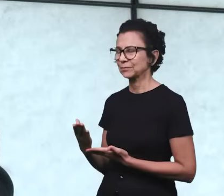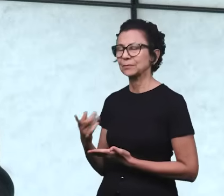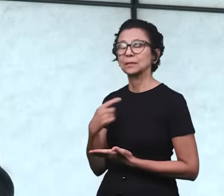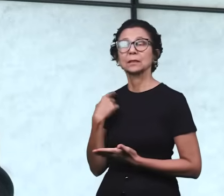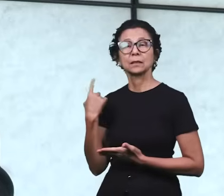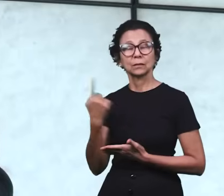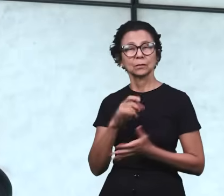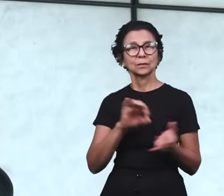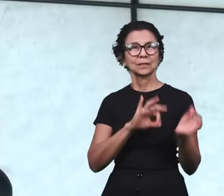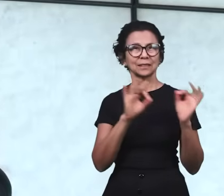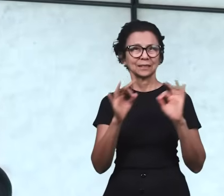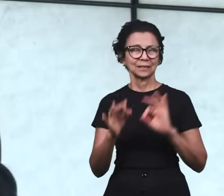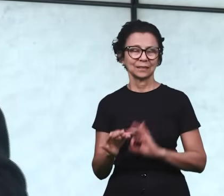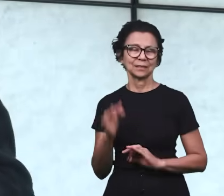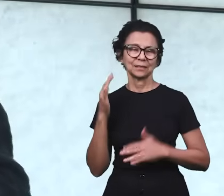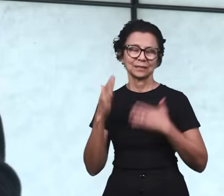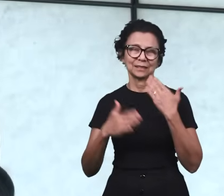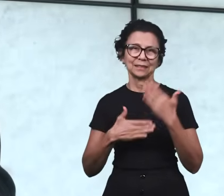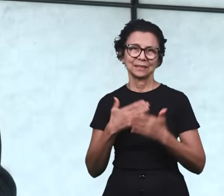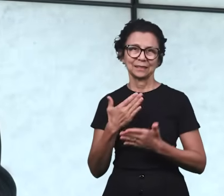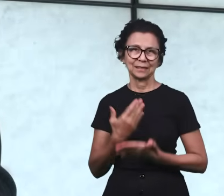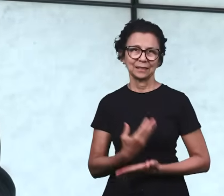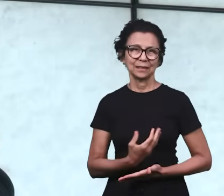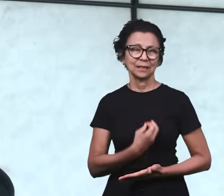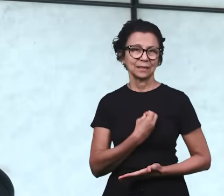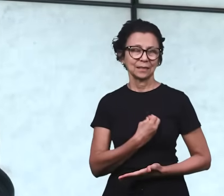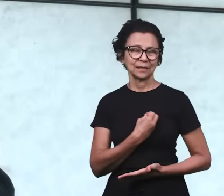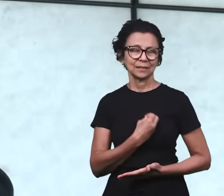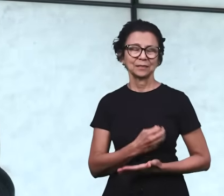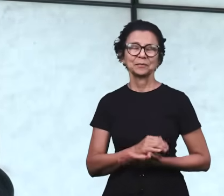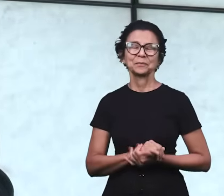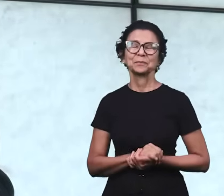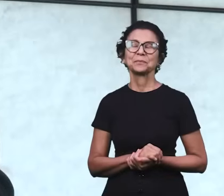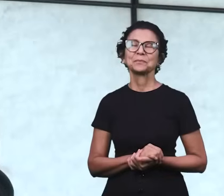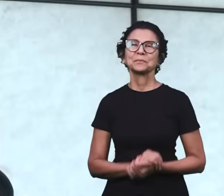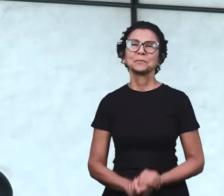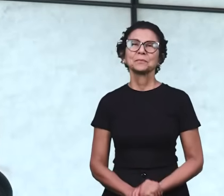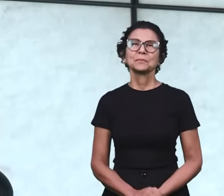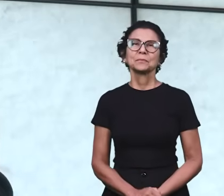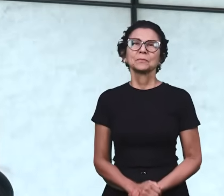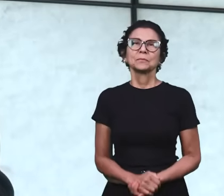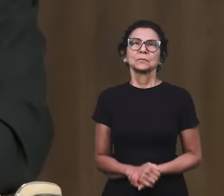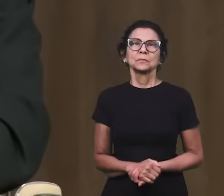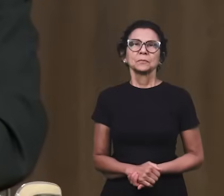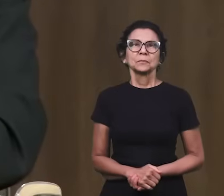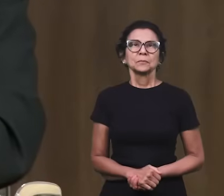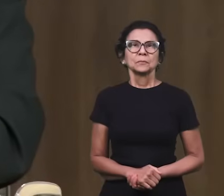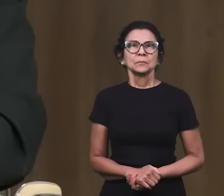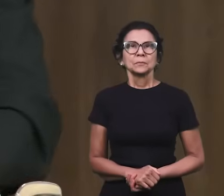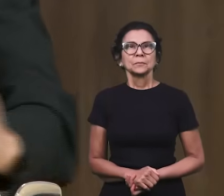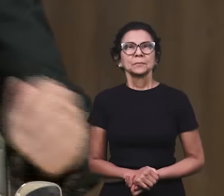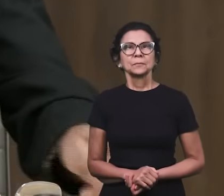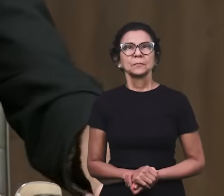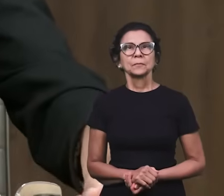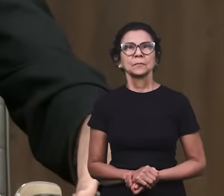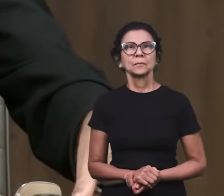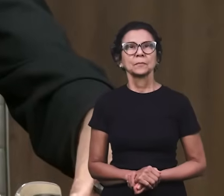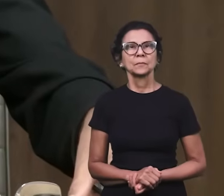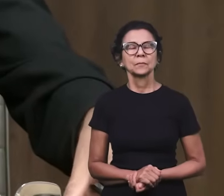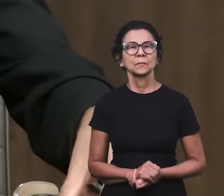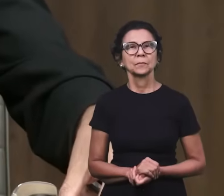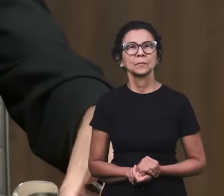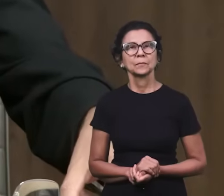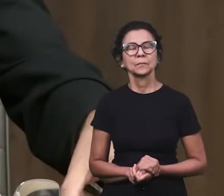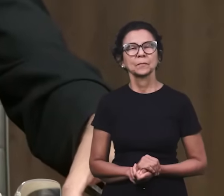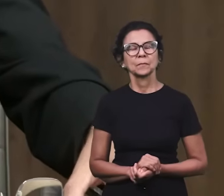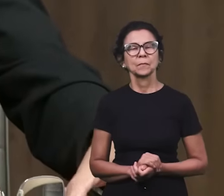todos os irmãos, amigos que estão assistindo. É uma alegria estar com os irmãos novamente aqui. Amém. Nós vamos agora ler o texto